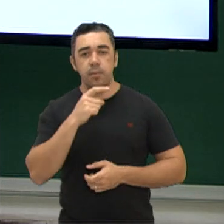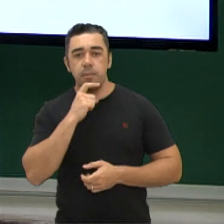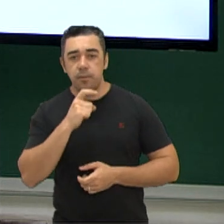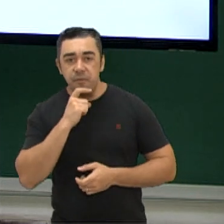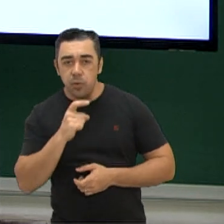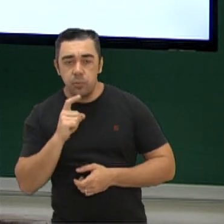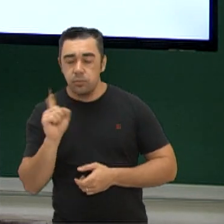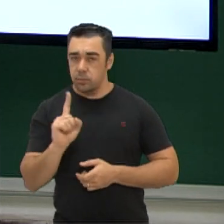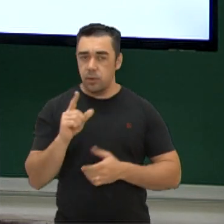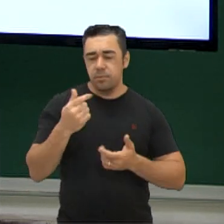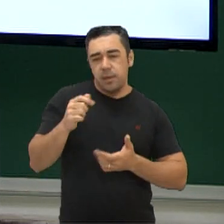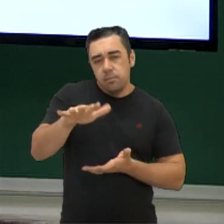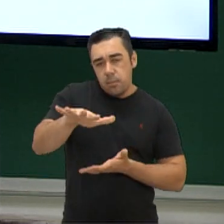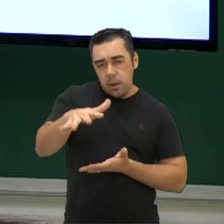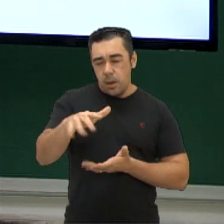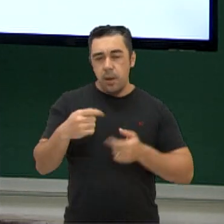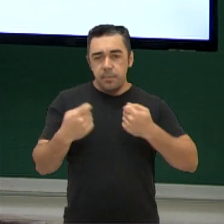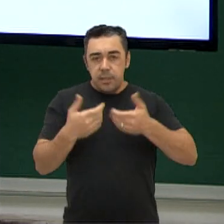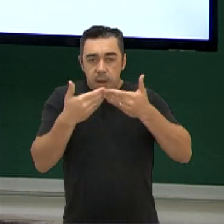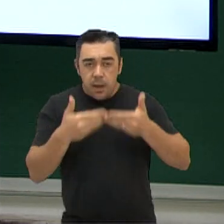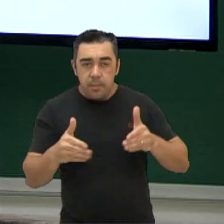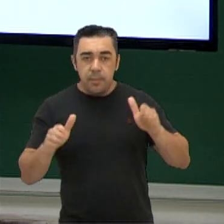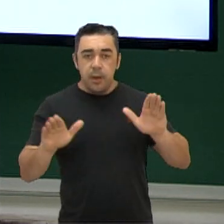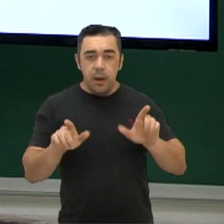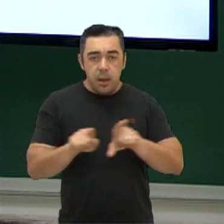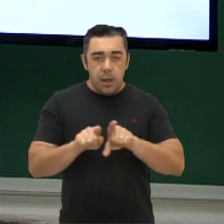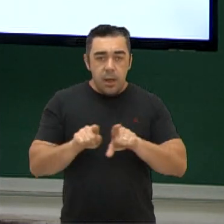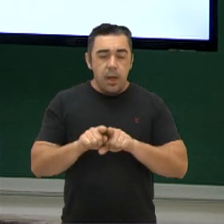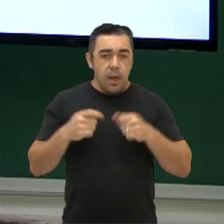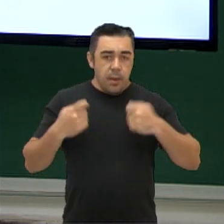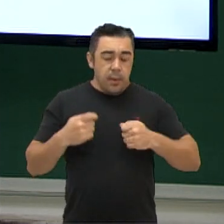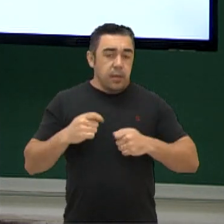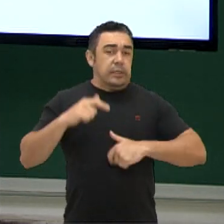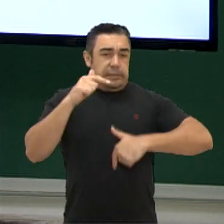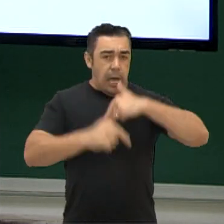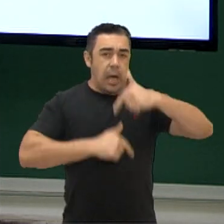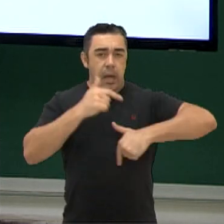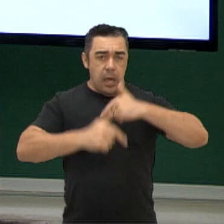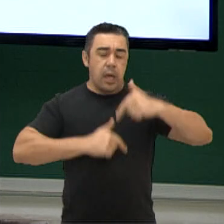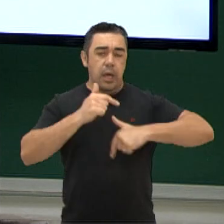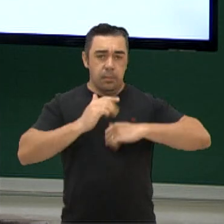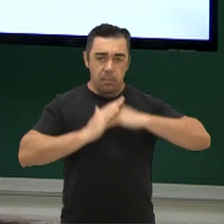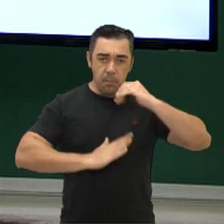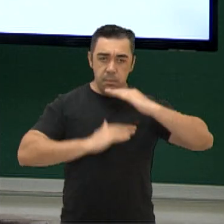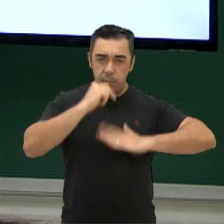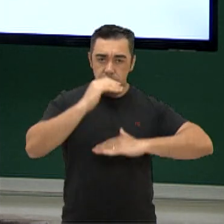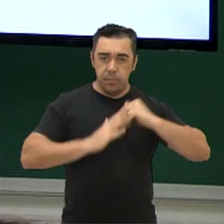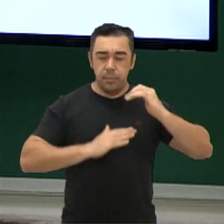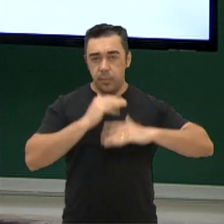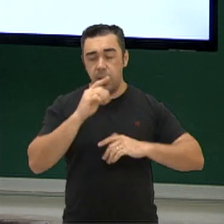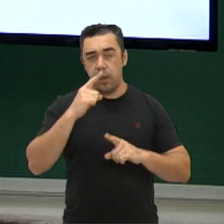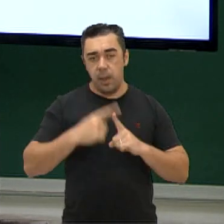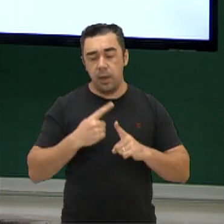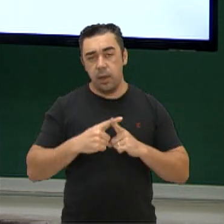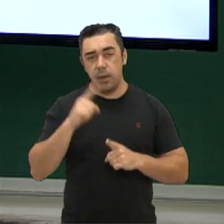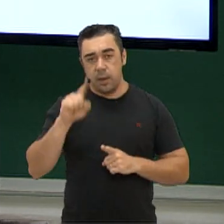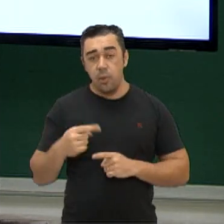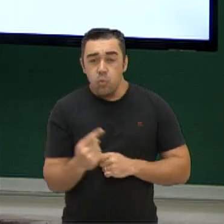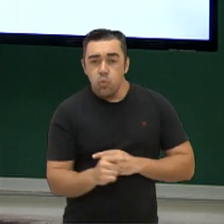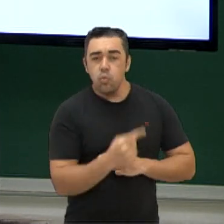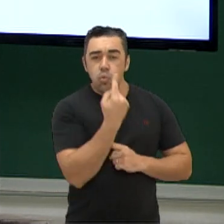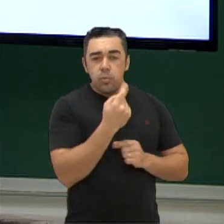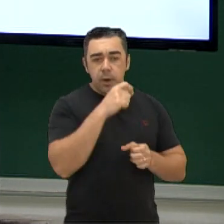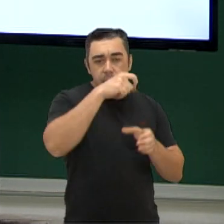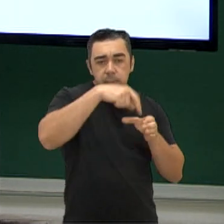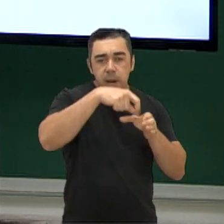precisa de fronteiras abertas e ele precisa também de uma mão de obra extensiva, né? O café ele é uma monocultura